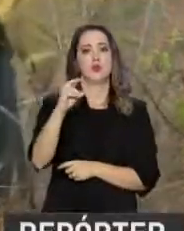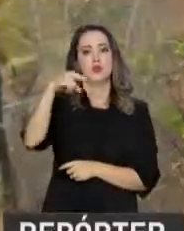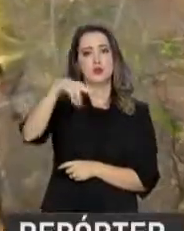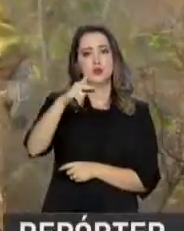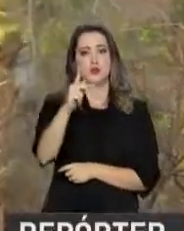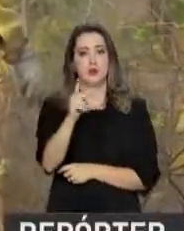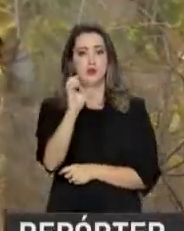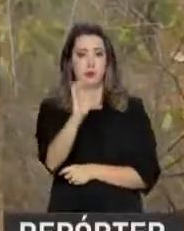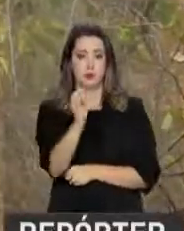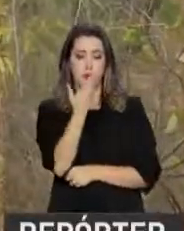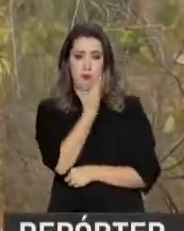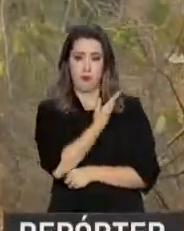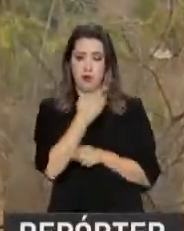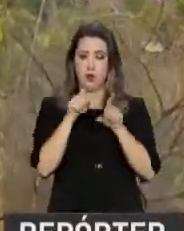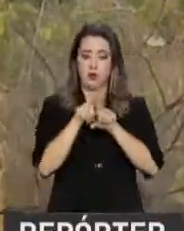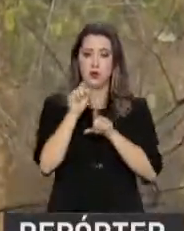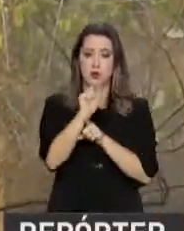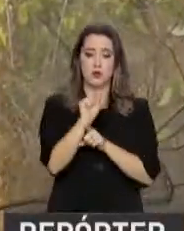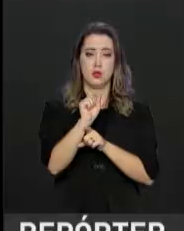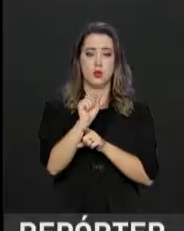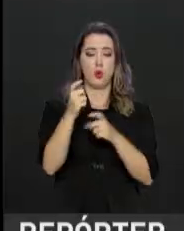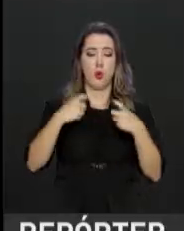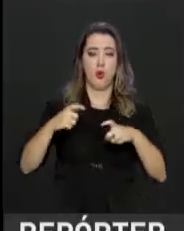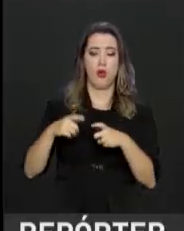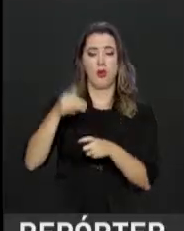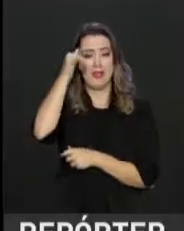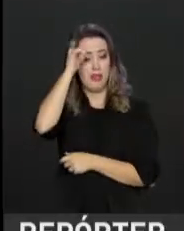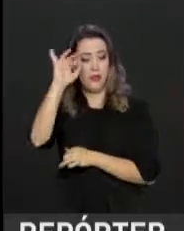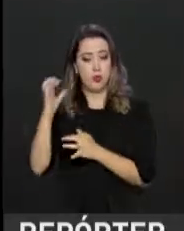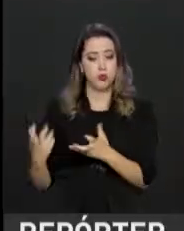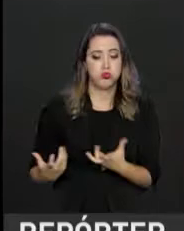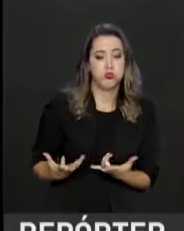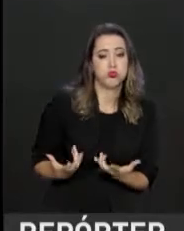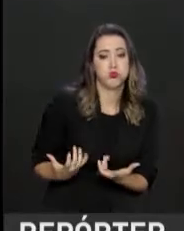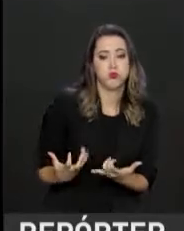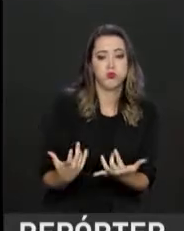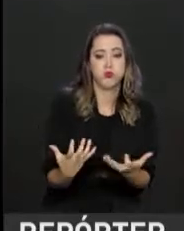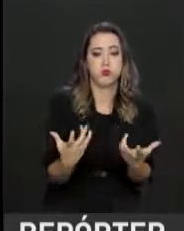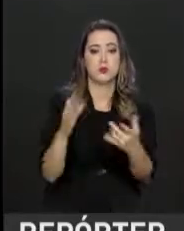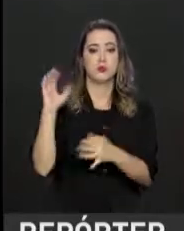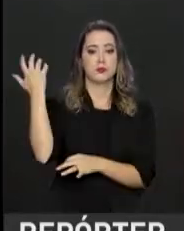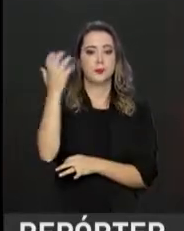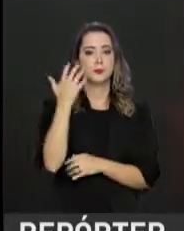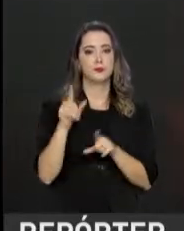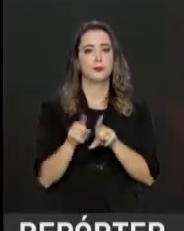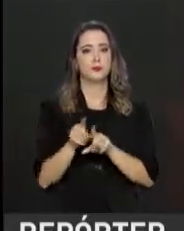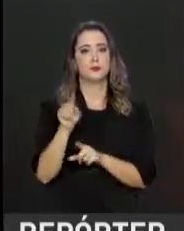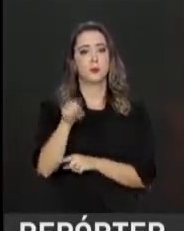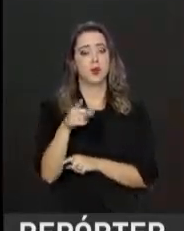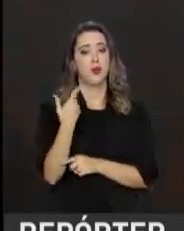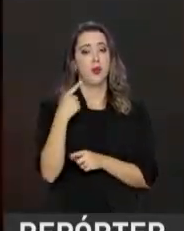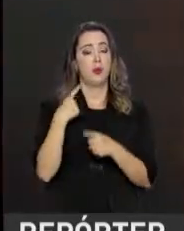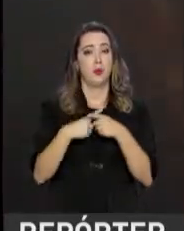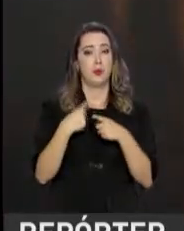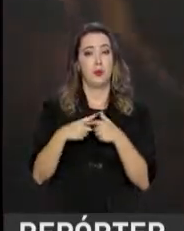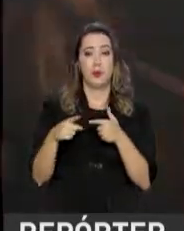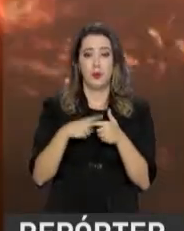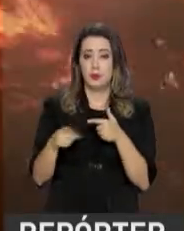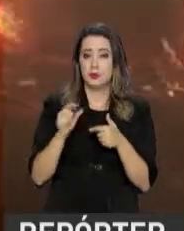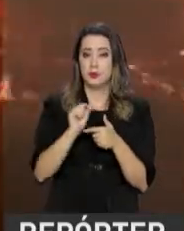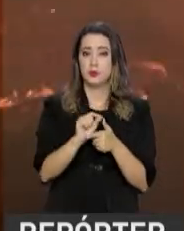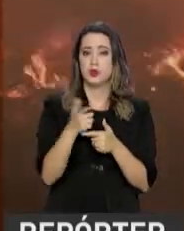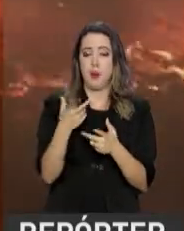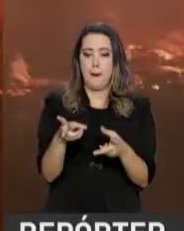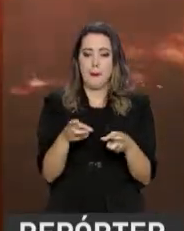pelo centro nacional de prevenção e combate aos incêndios florestais prevfogo a escolha é baseada em critérios técnicos com